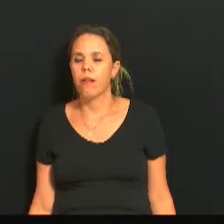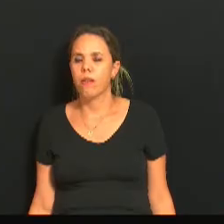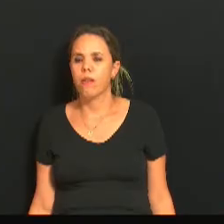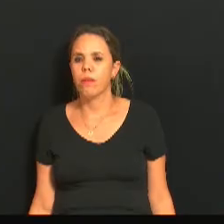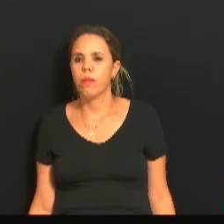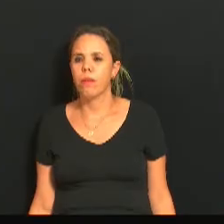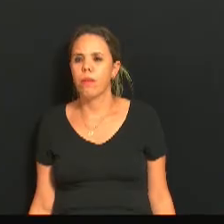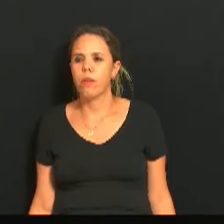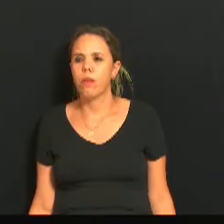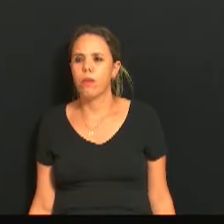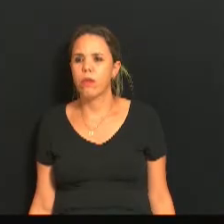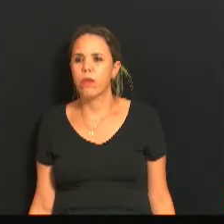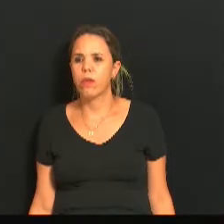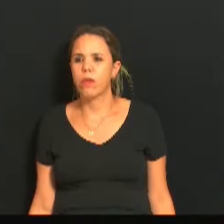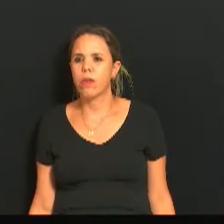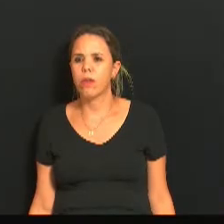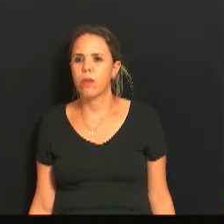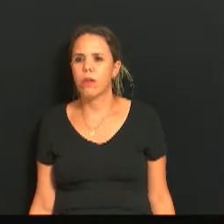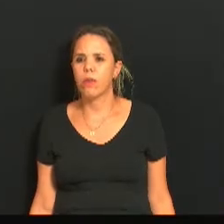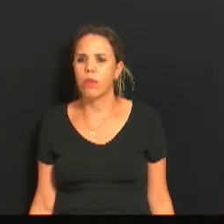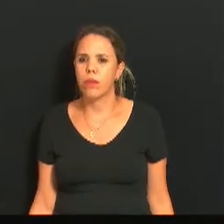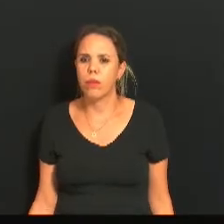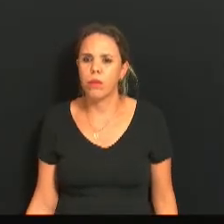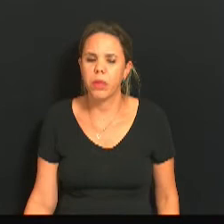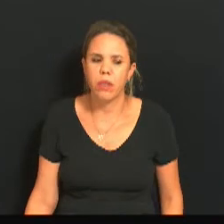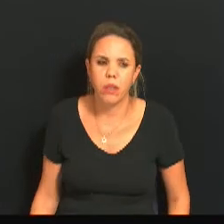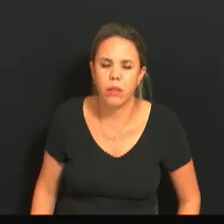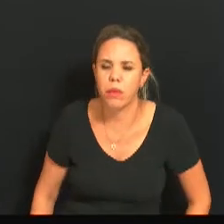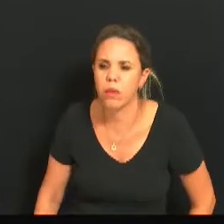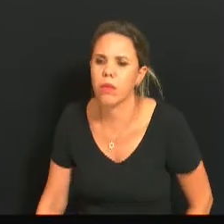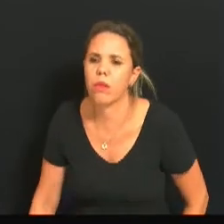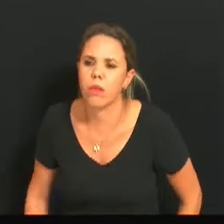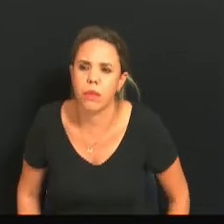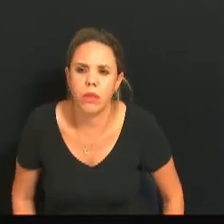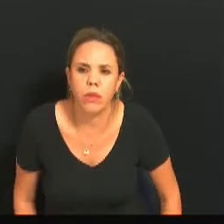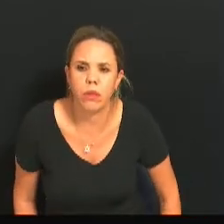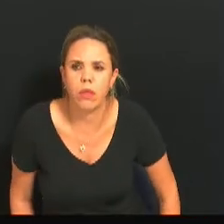E aí E aí